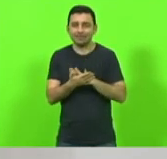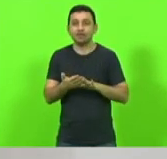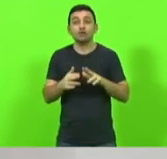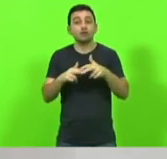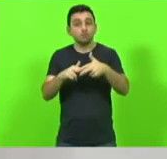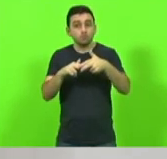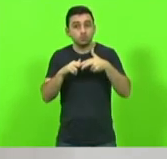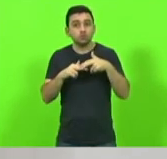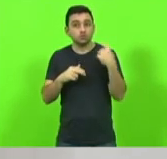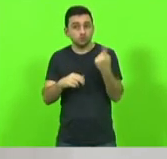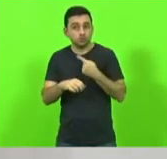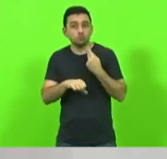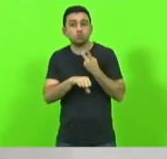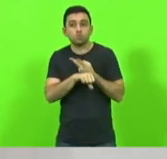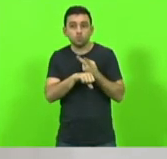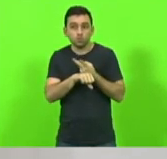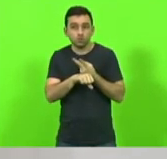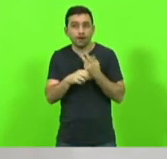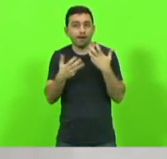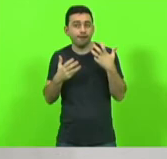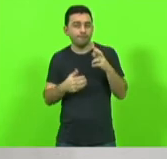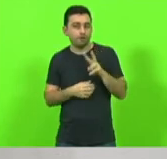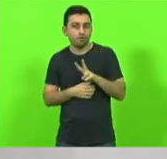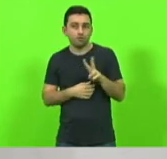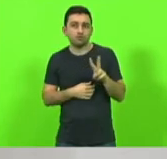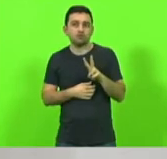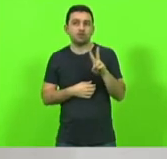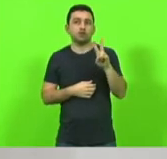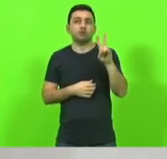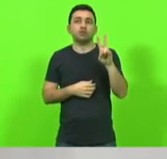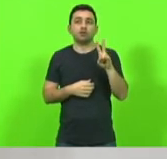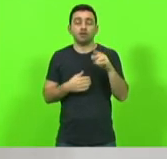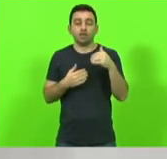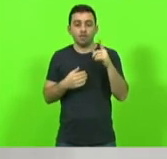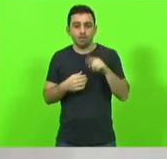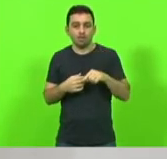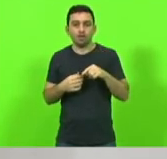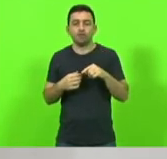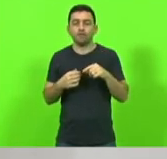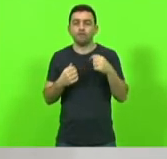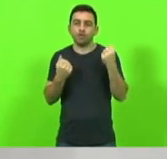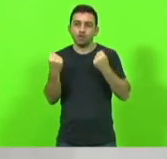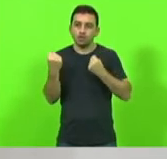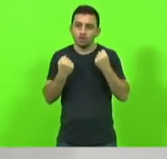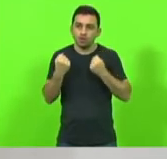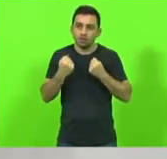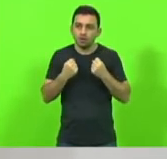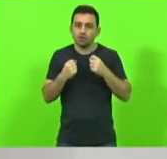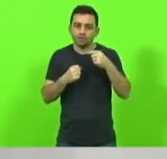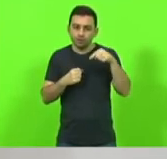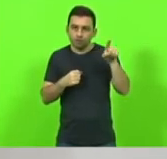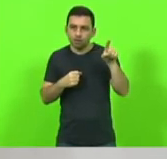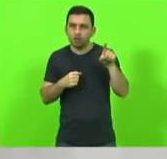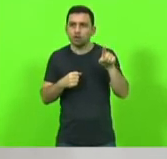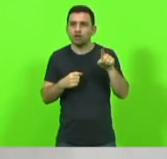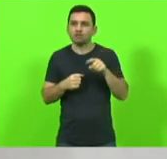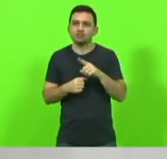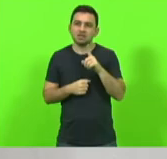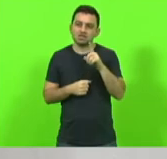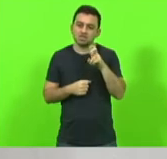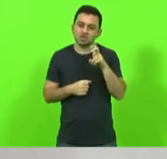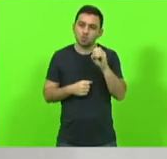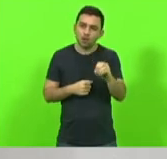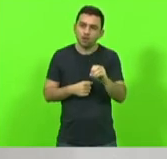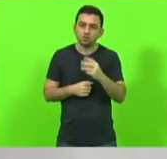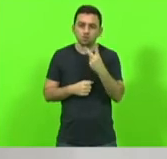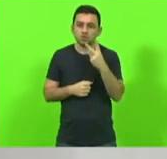gente procura valorizar, levar veículos, levar uma ambulância, 150, 200